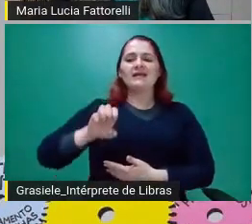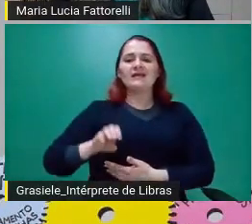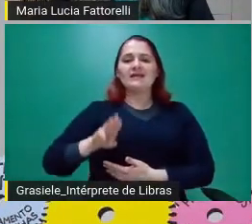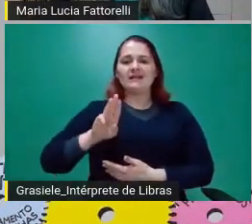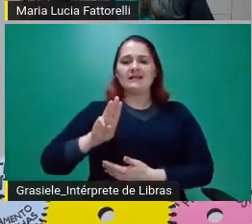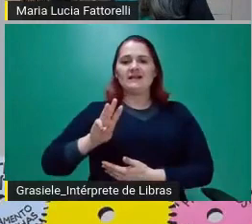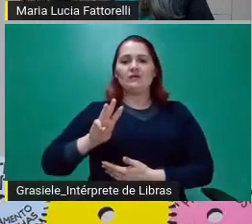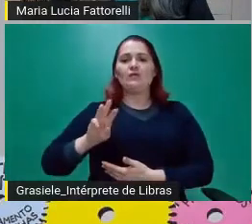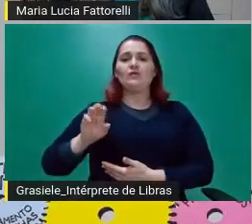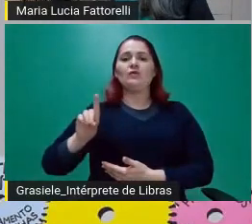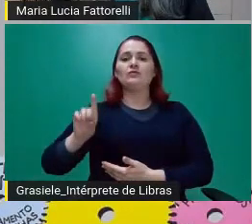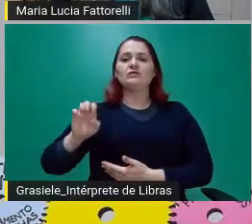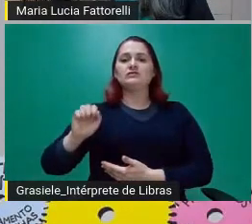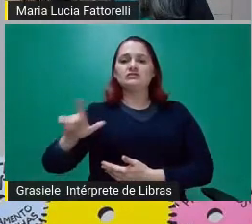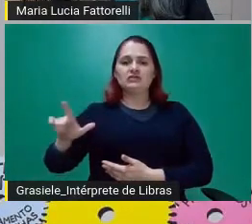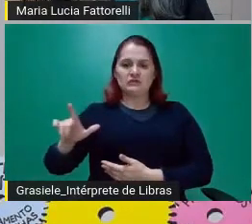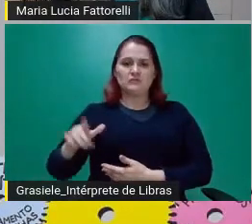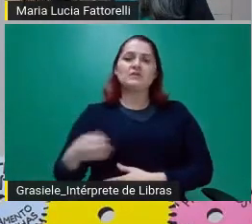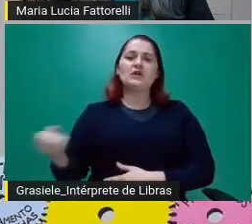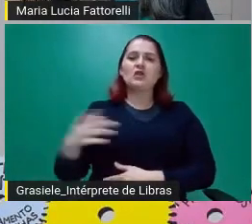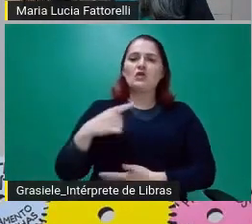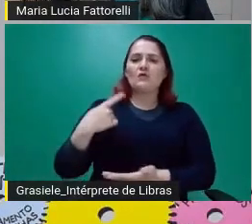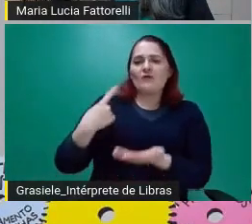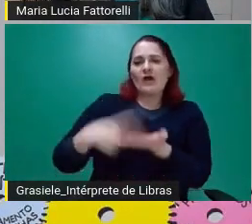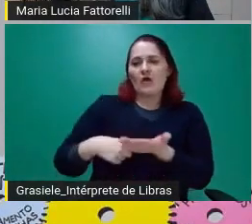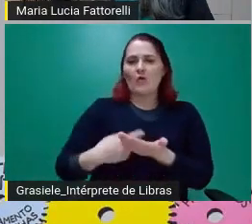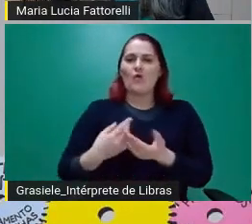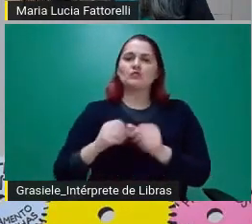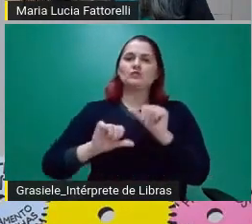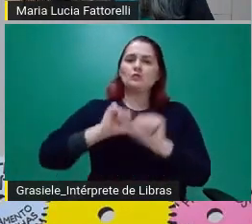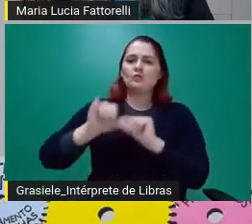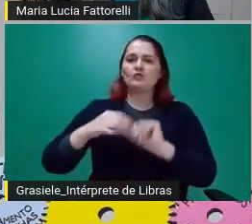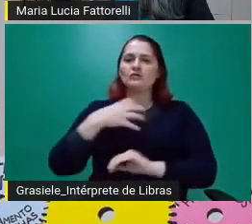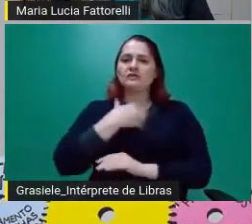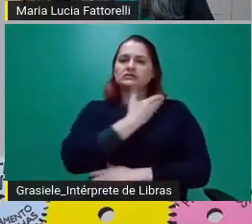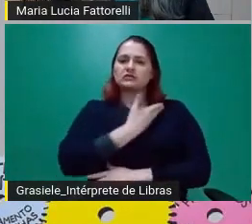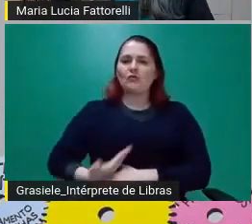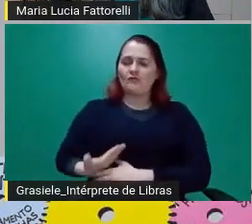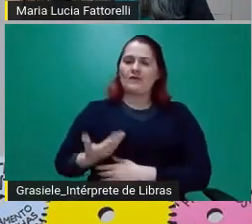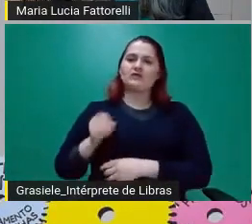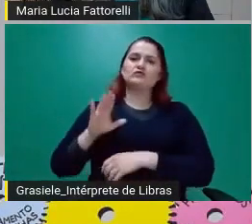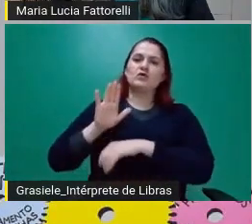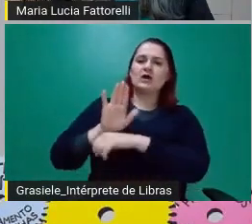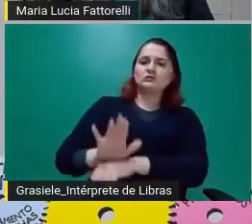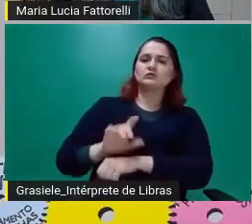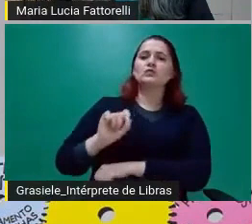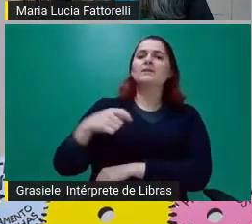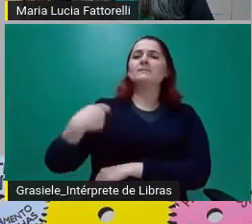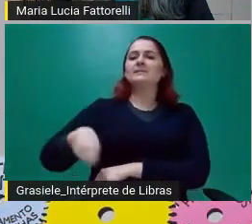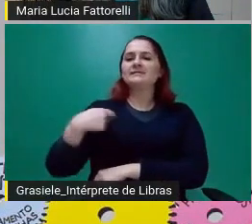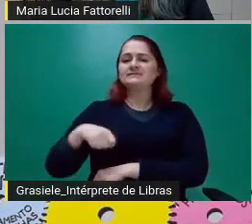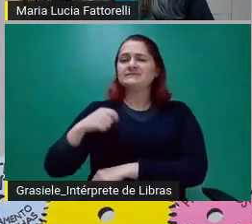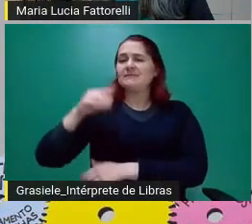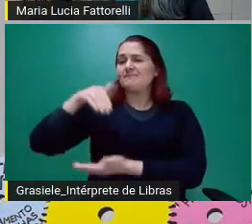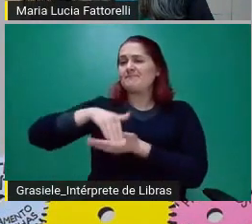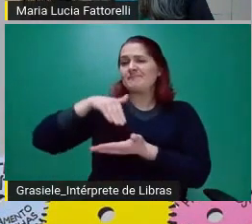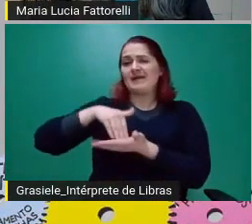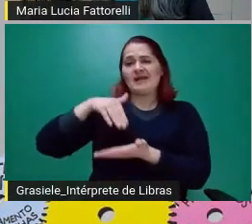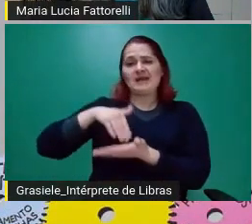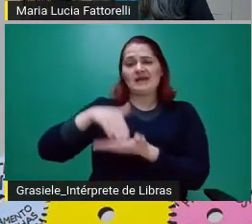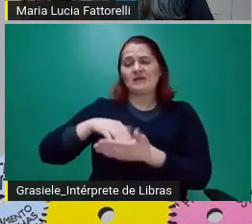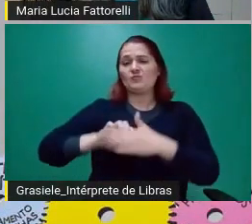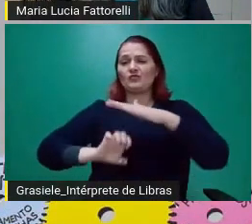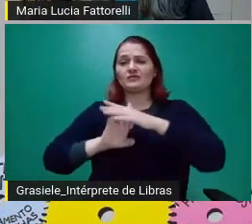etapa que é uma etapa neoliberal e que alguns autores citam como ultra-neoliberais.